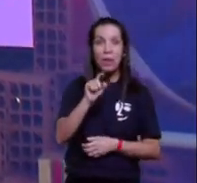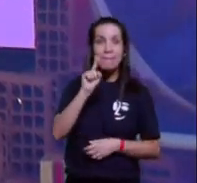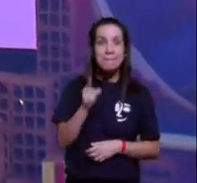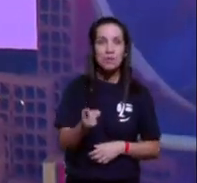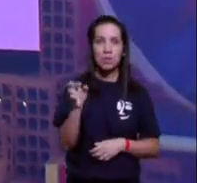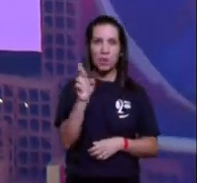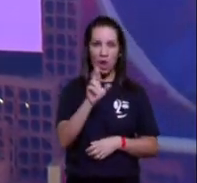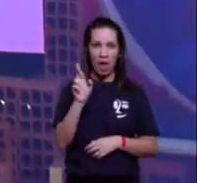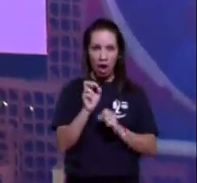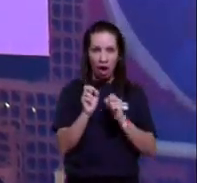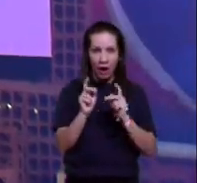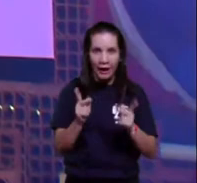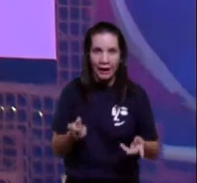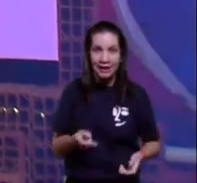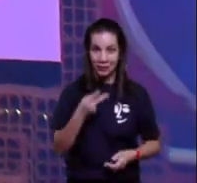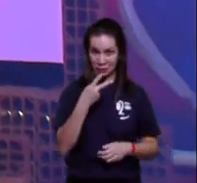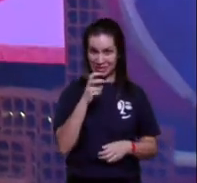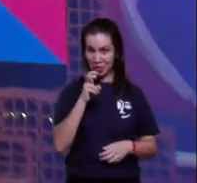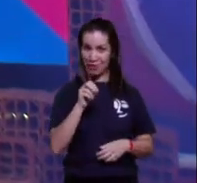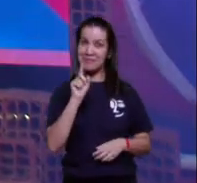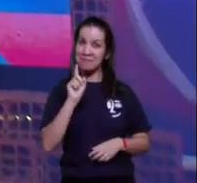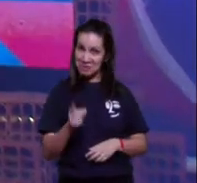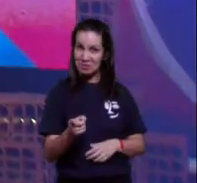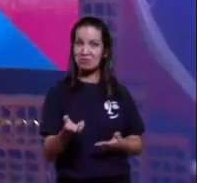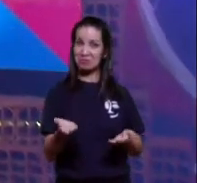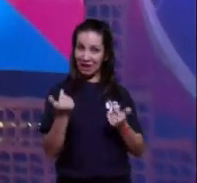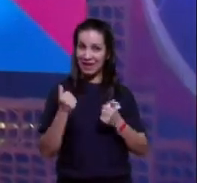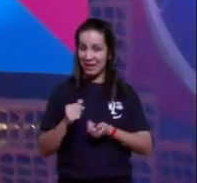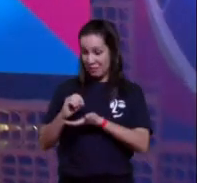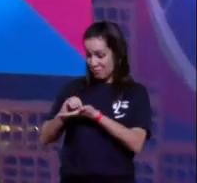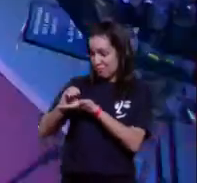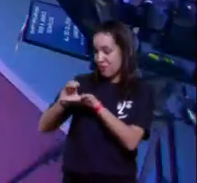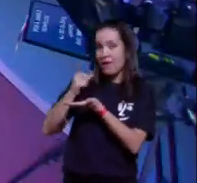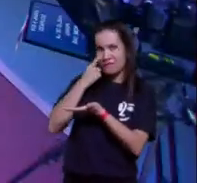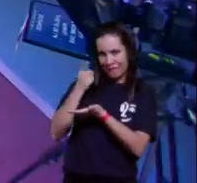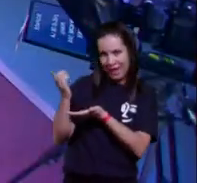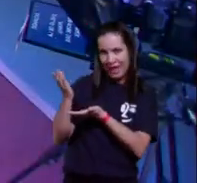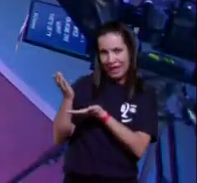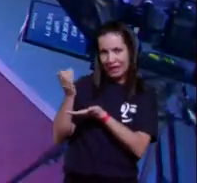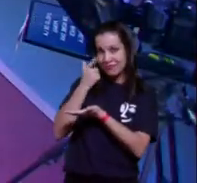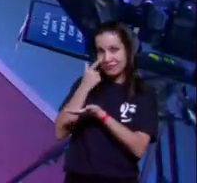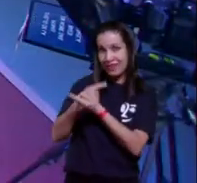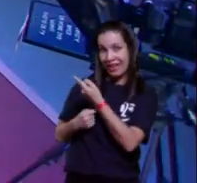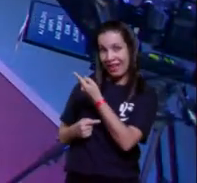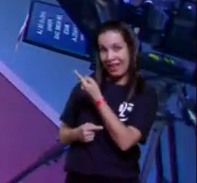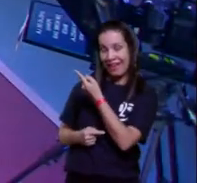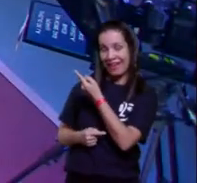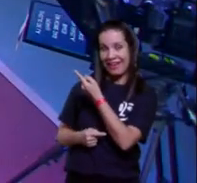ok? Tá bom pra você? Bora atualizar esse telão que eu quero ver. Quero ver.